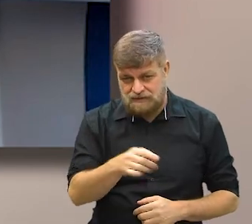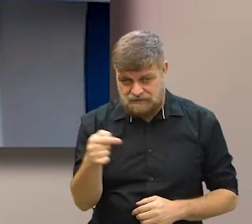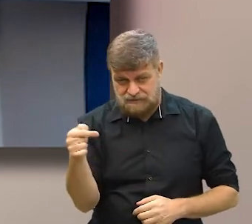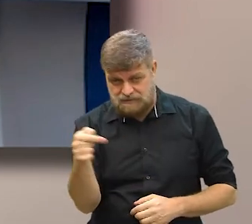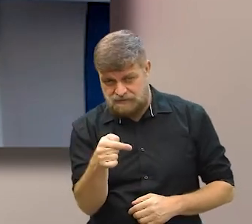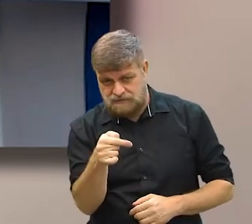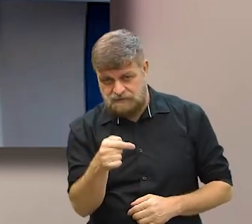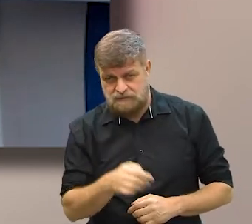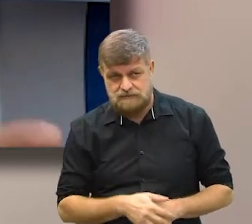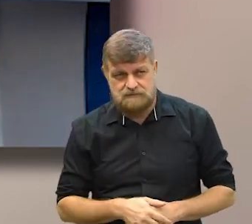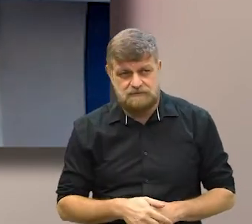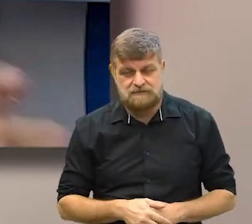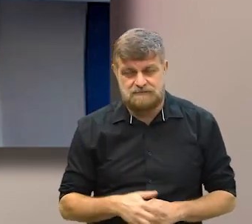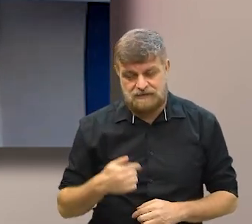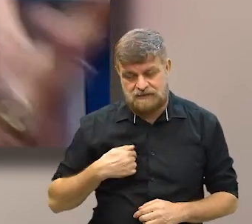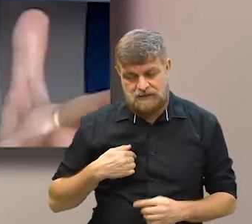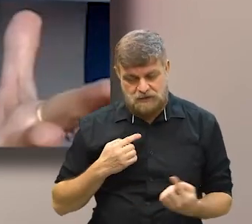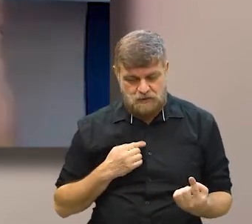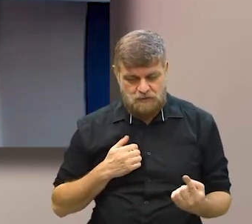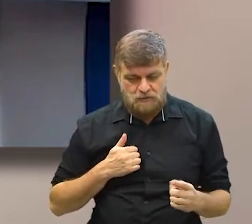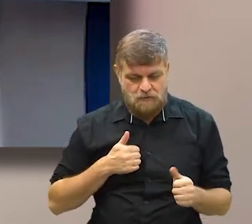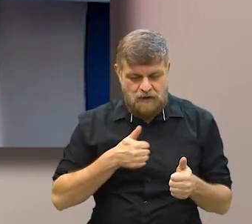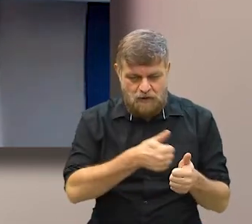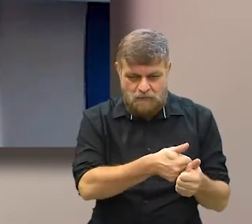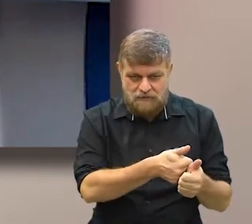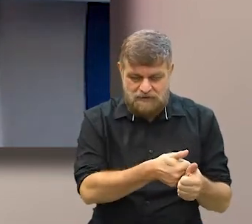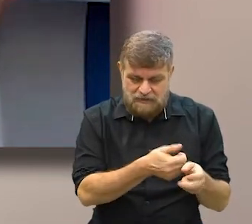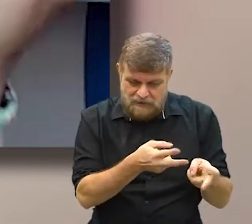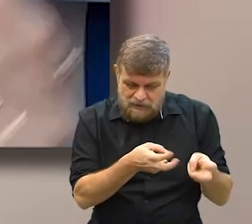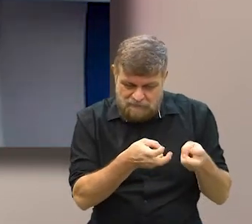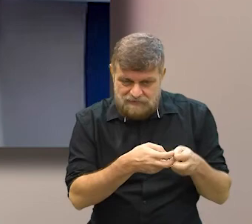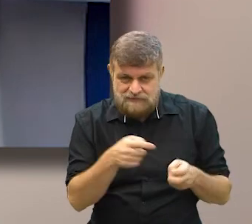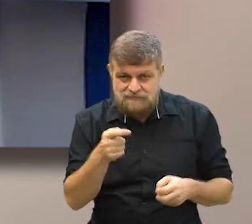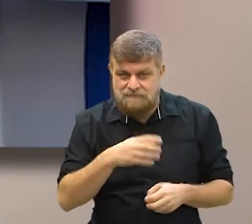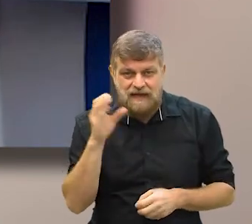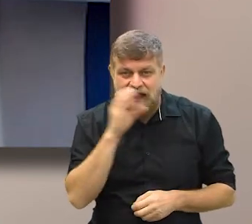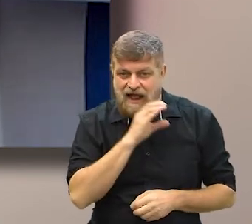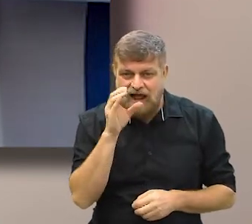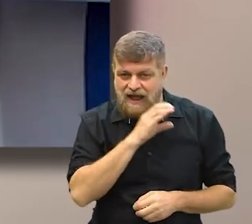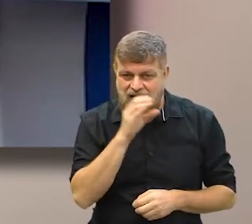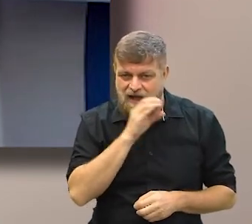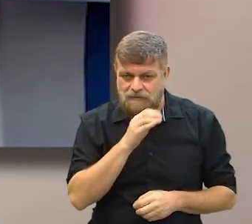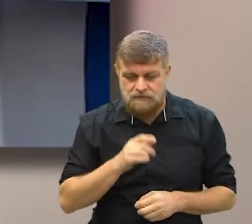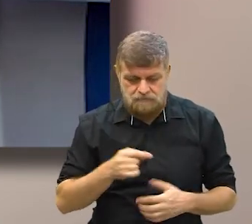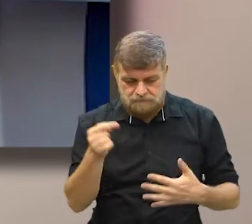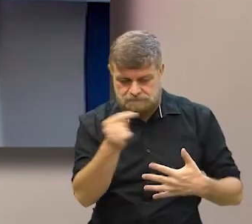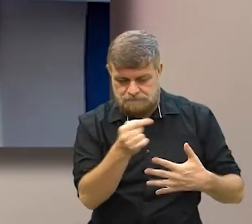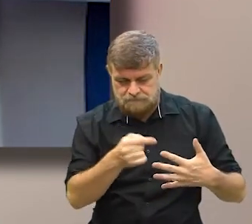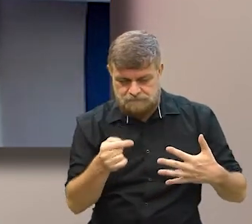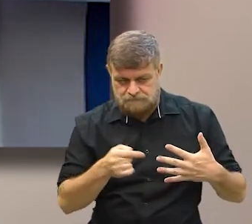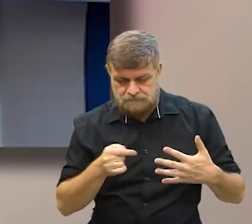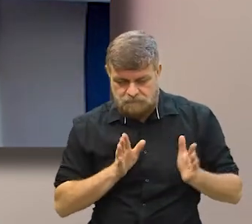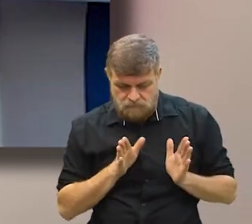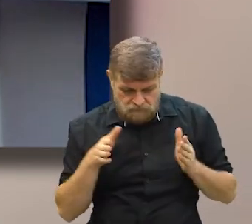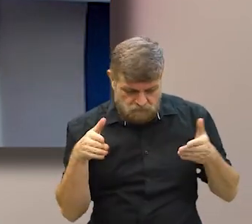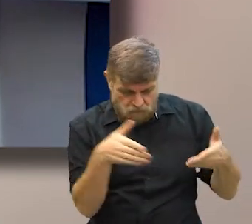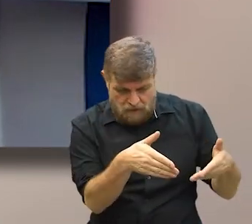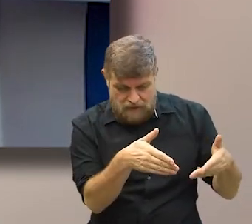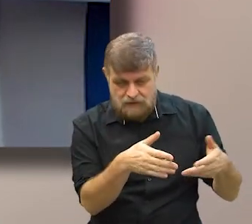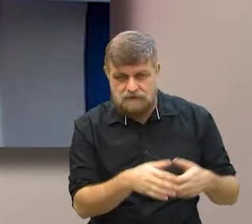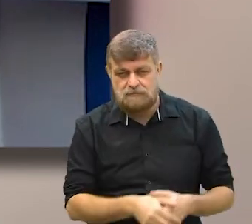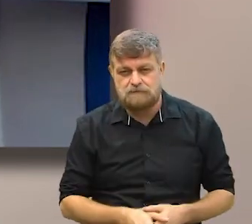crianças, bom, pelo menos as que eu acompanho, eu percebo que tem que ser algo mais rapidinho, mais pontual, mais